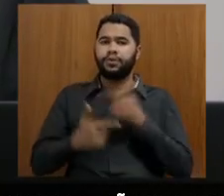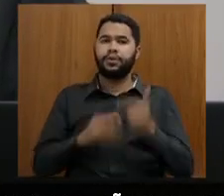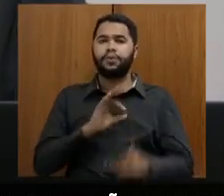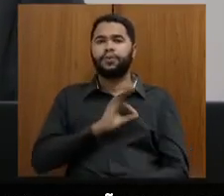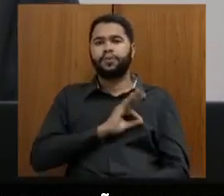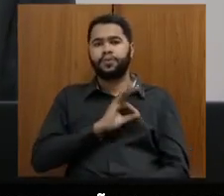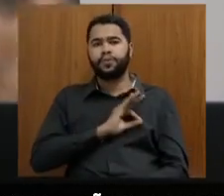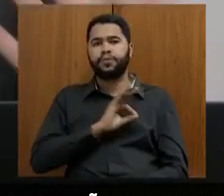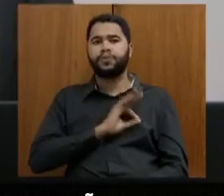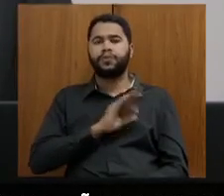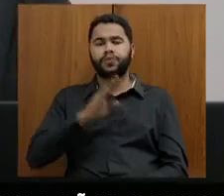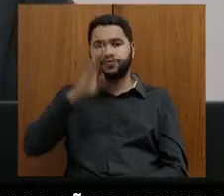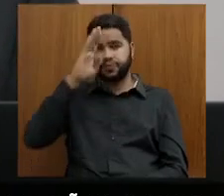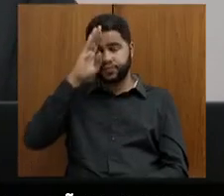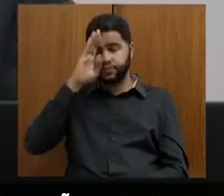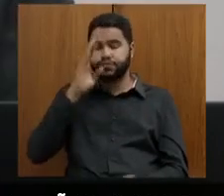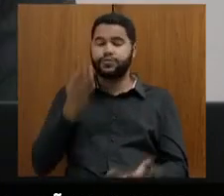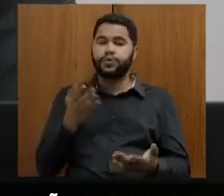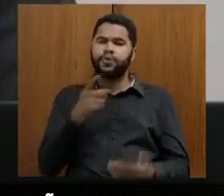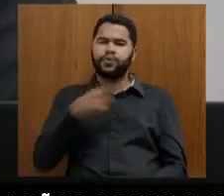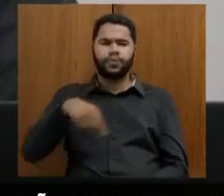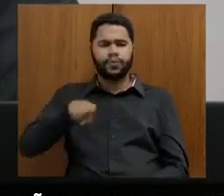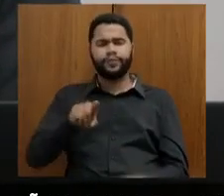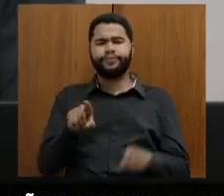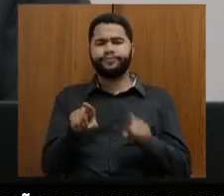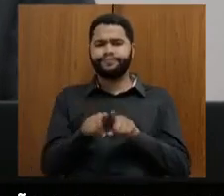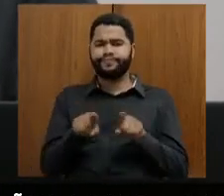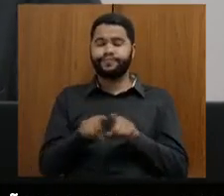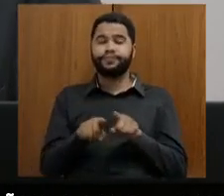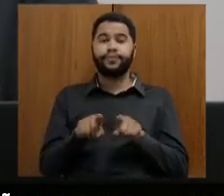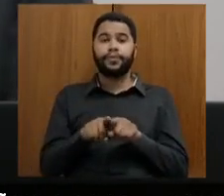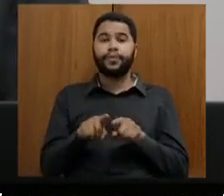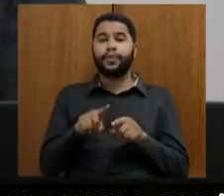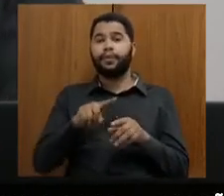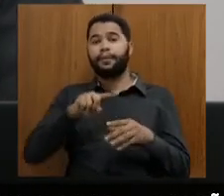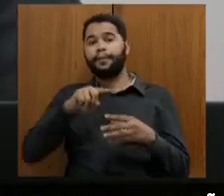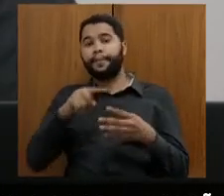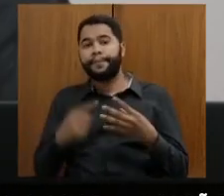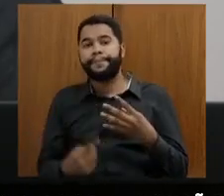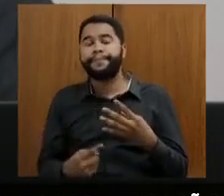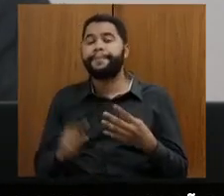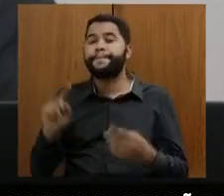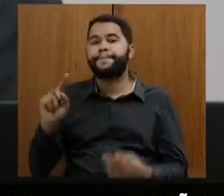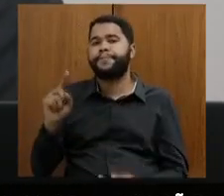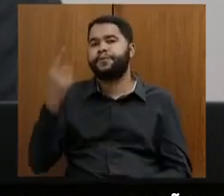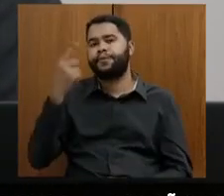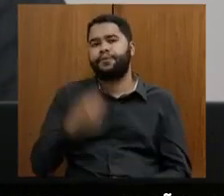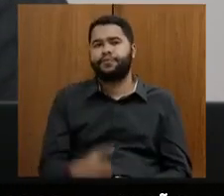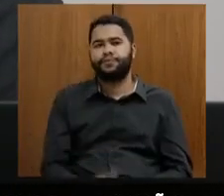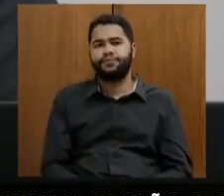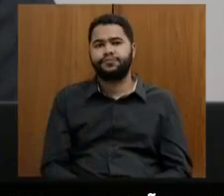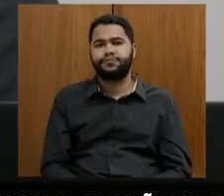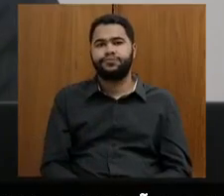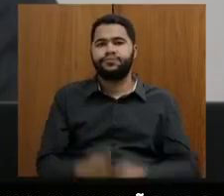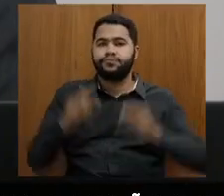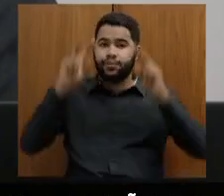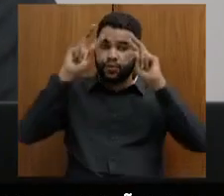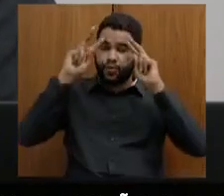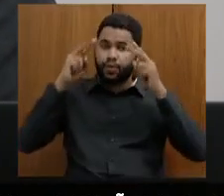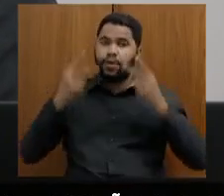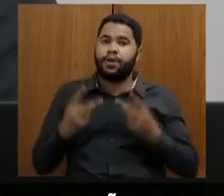da Polícia Militar quantas entregas o seu amigo trouxe aqui em todos os índios estamos em primeiro lugar o